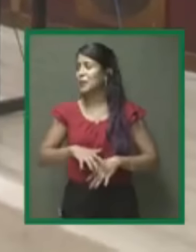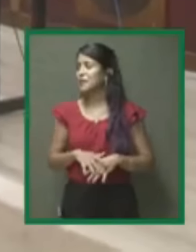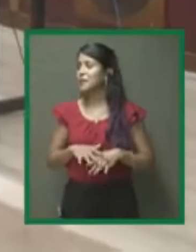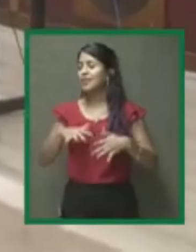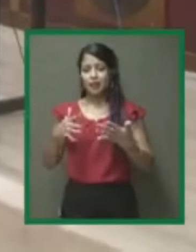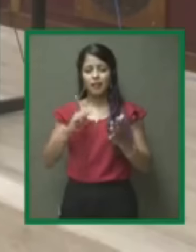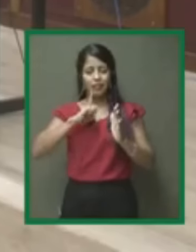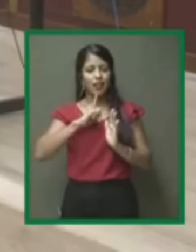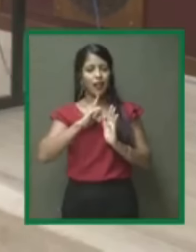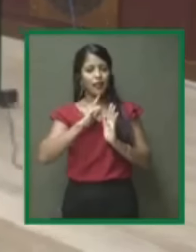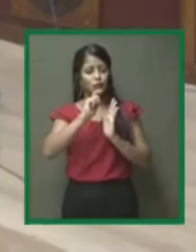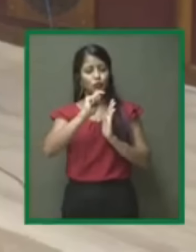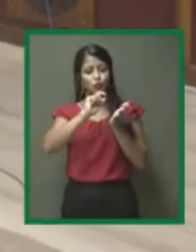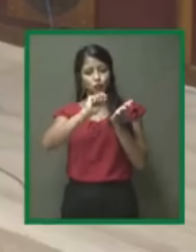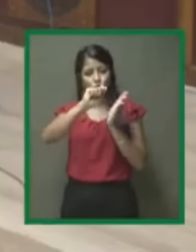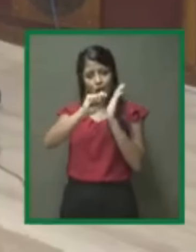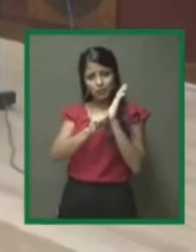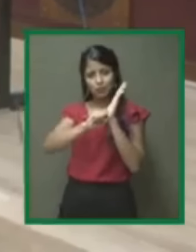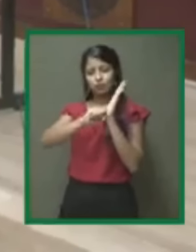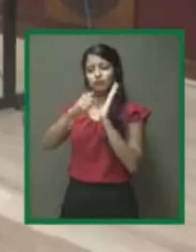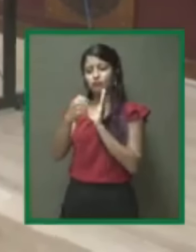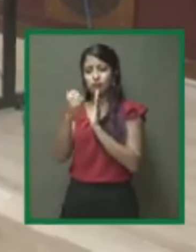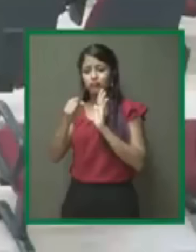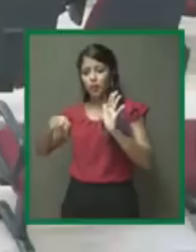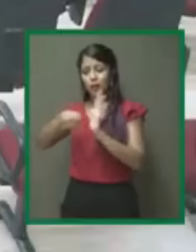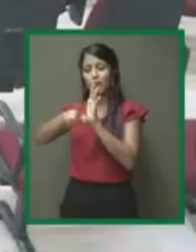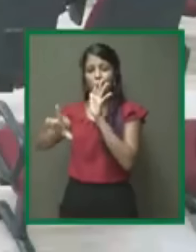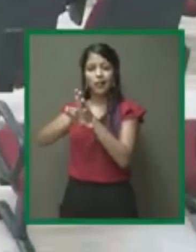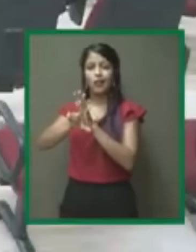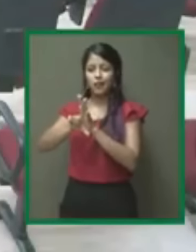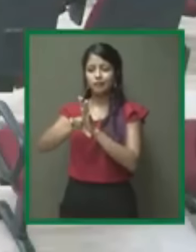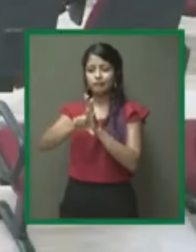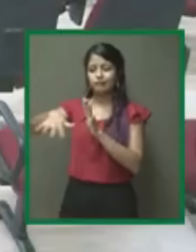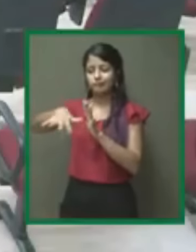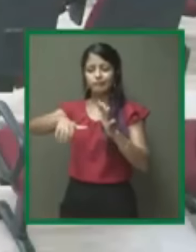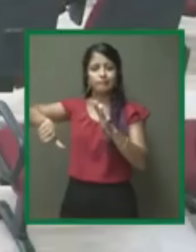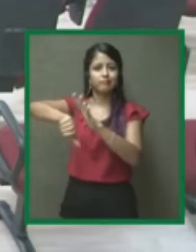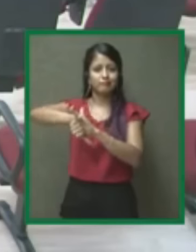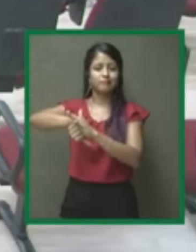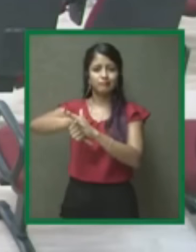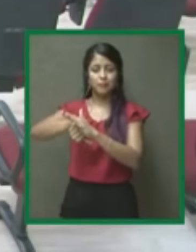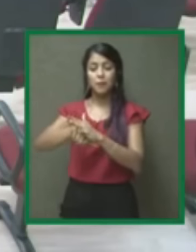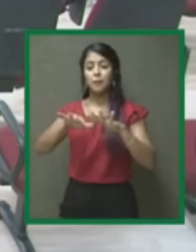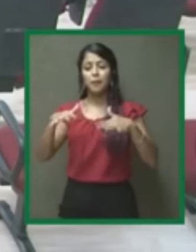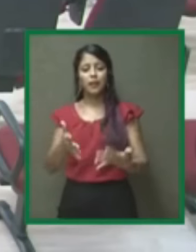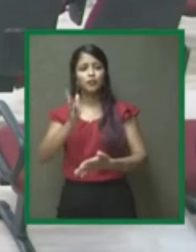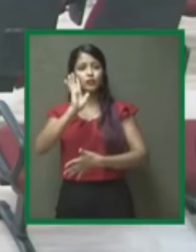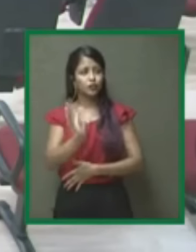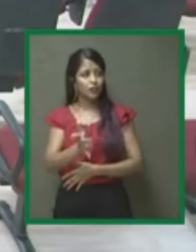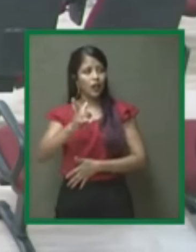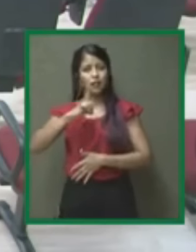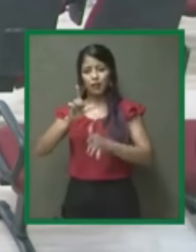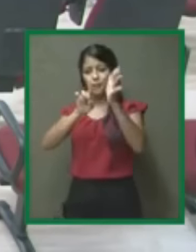Consoante o artigo 188 do Código de Processo Penal, o dispositivo assim prescreve: após proceder